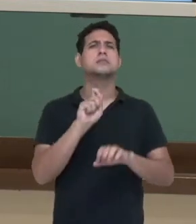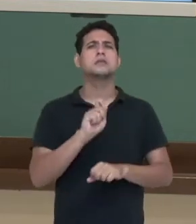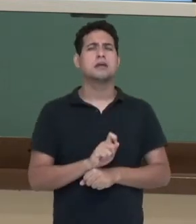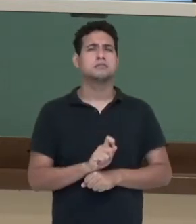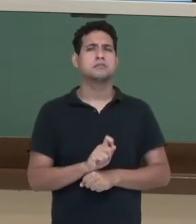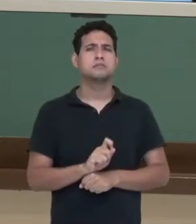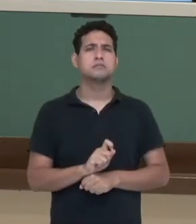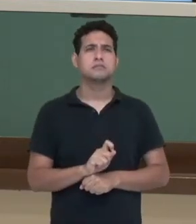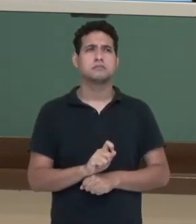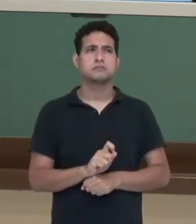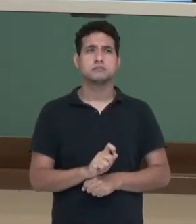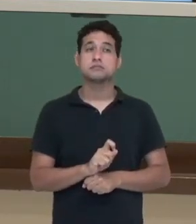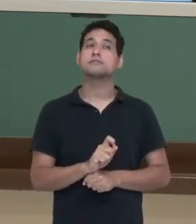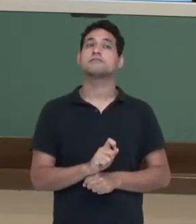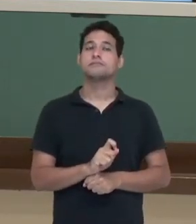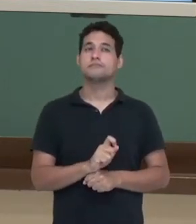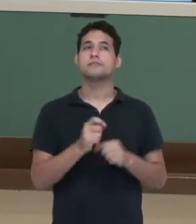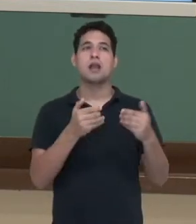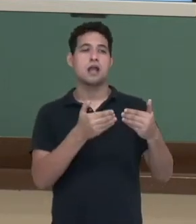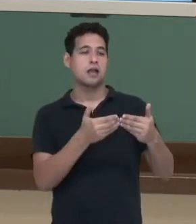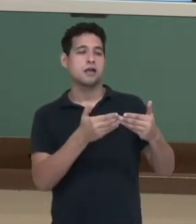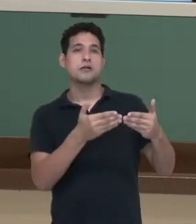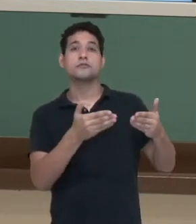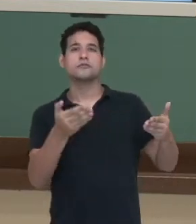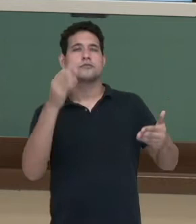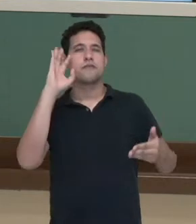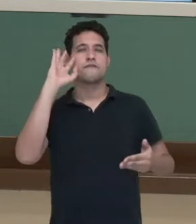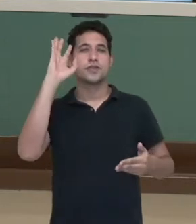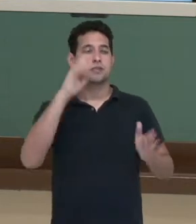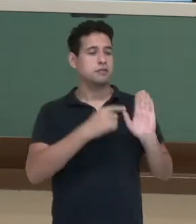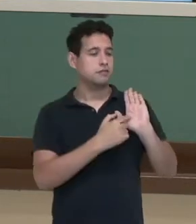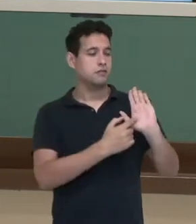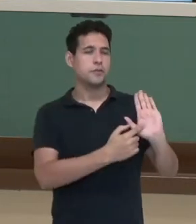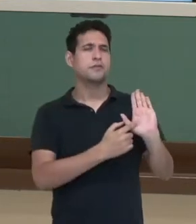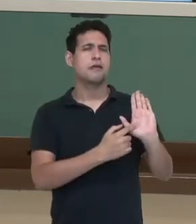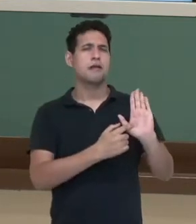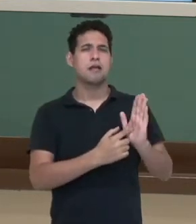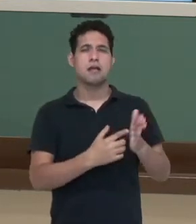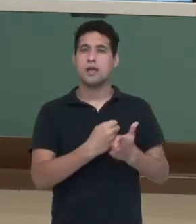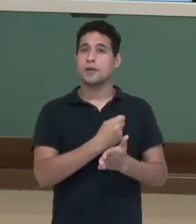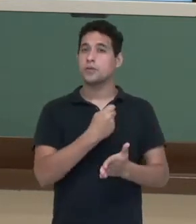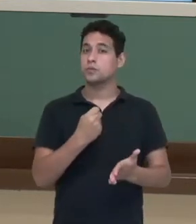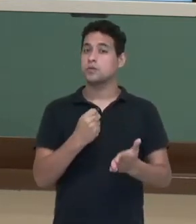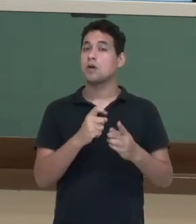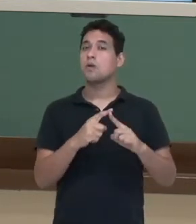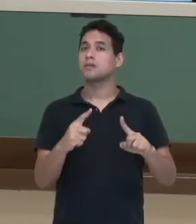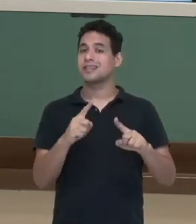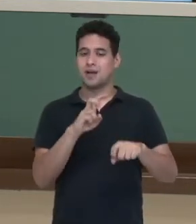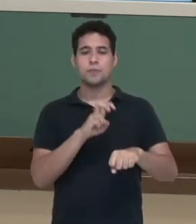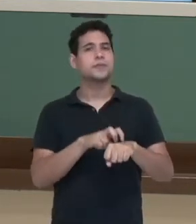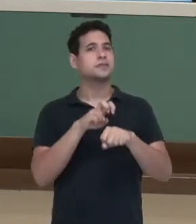ver. A apertura del evento destaca a luta contra a